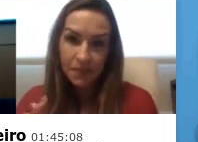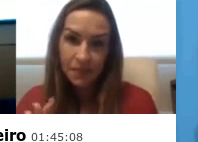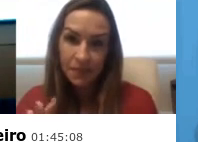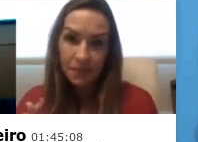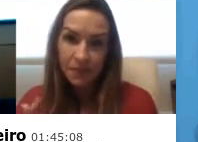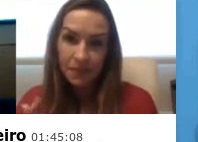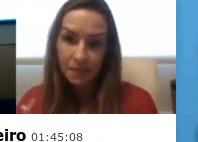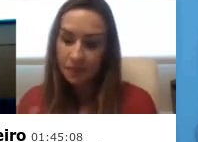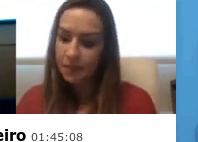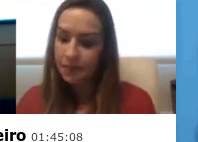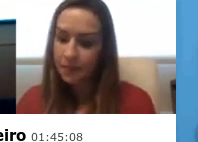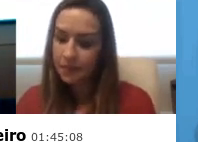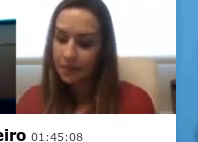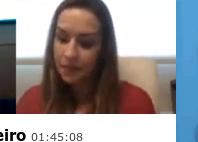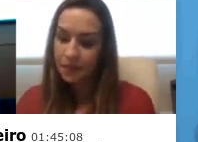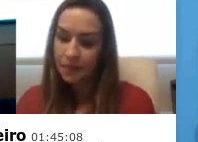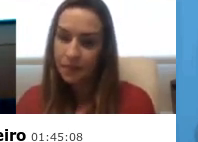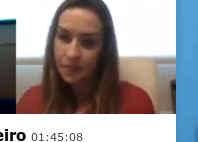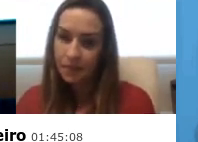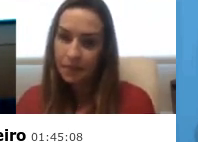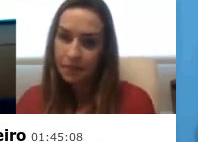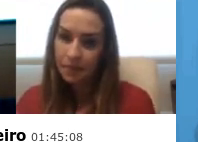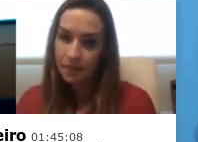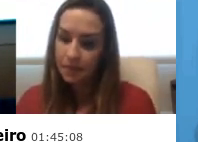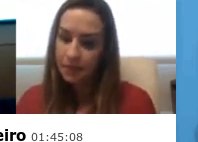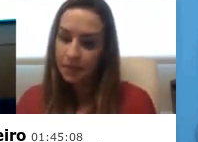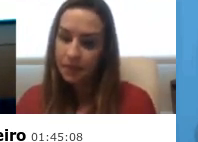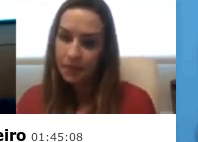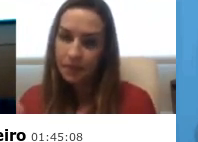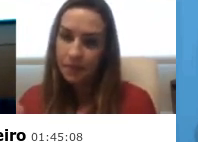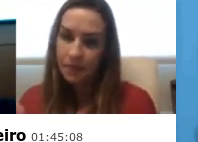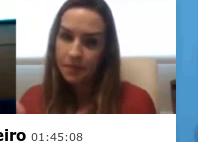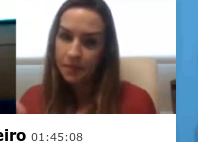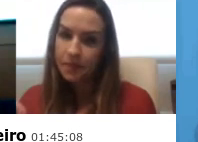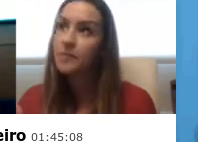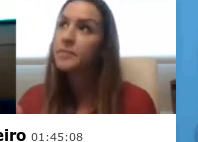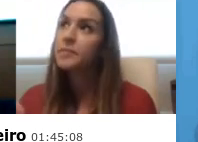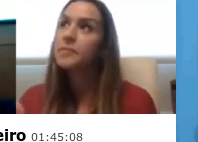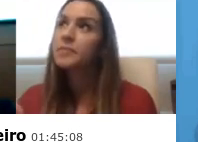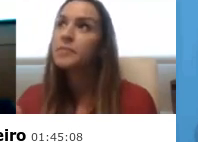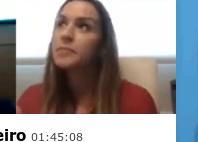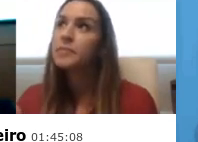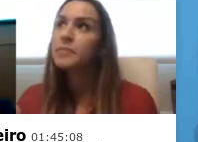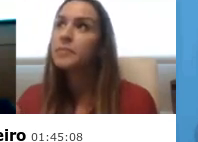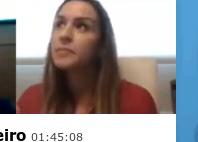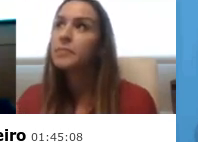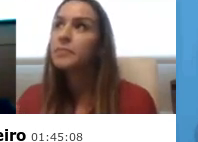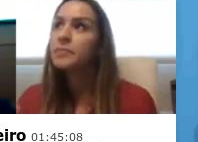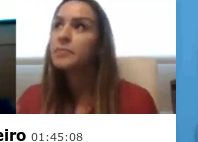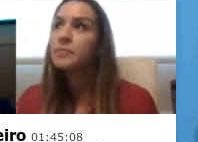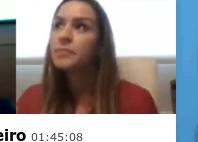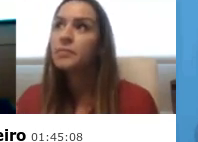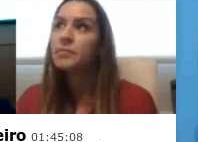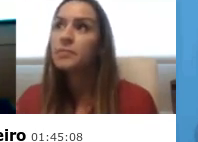obviamente que o paciente que não ingere bebida alcoólica o resultado dele é muito mais rápido do que quem ingere bebida